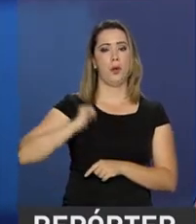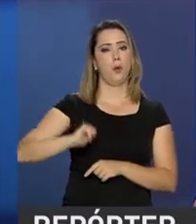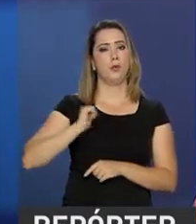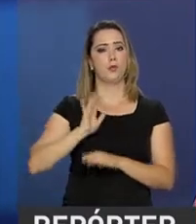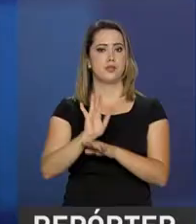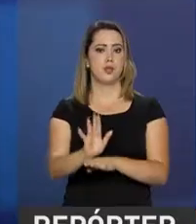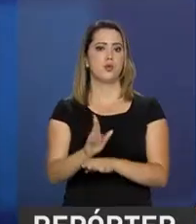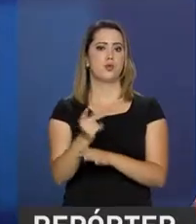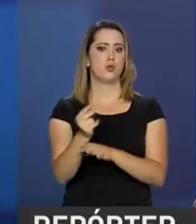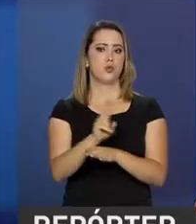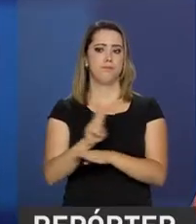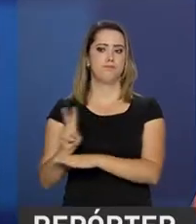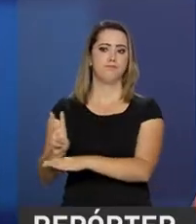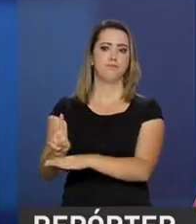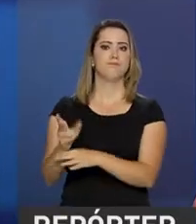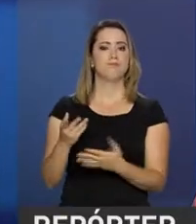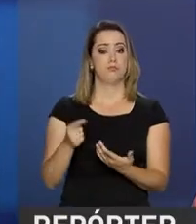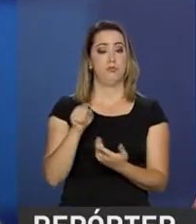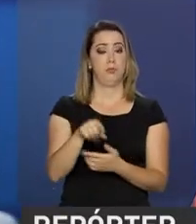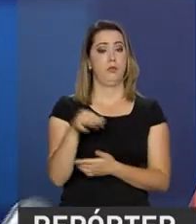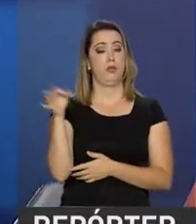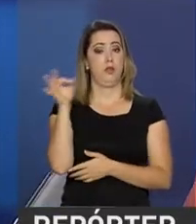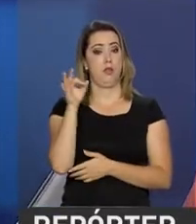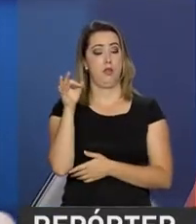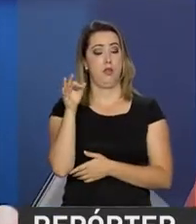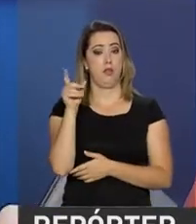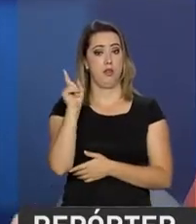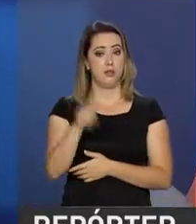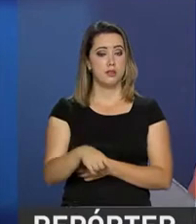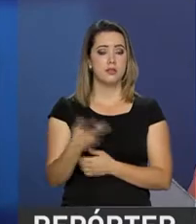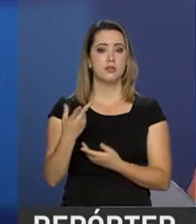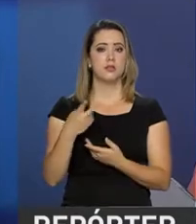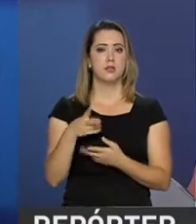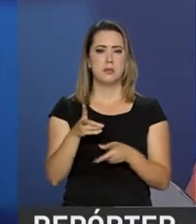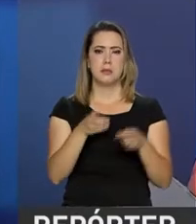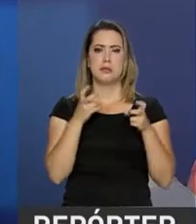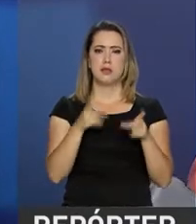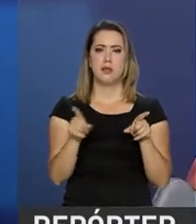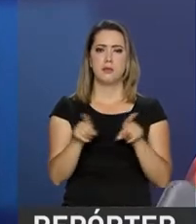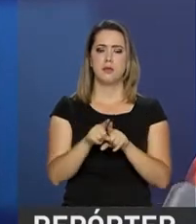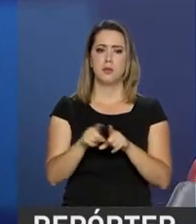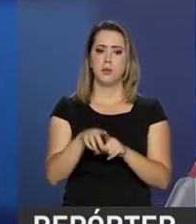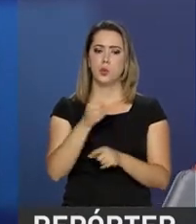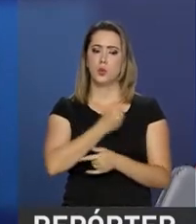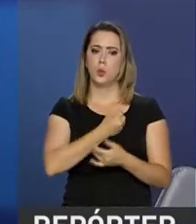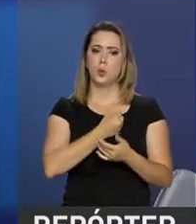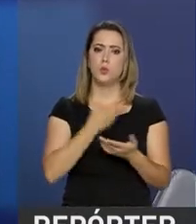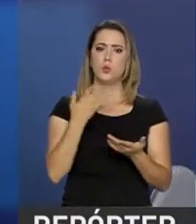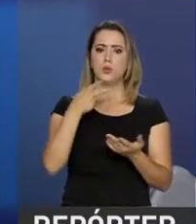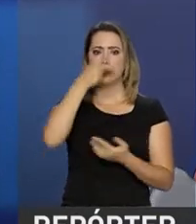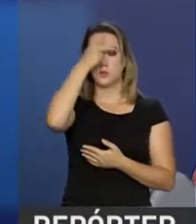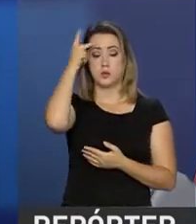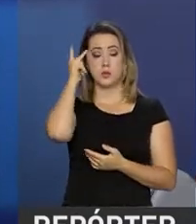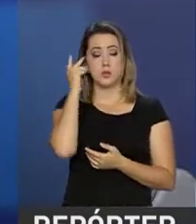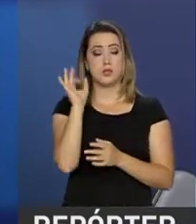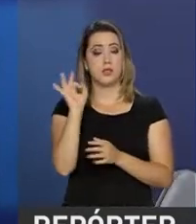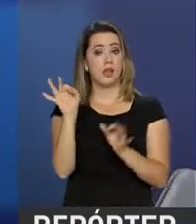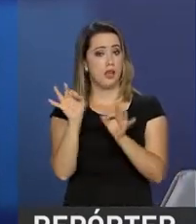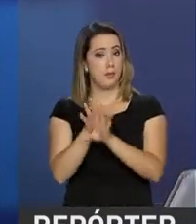financiamento elas são observava weiss também com a análise dos dados dos concluintes